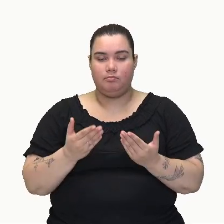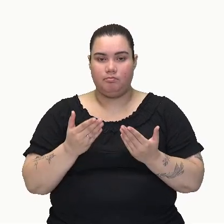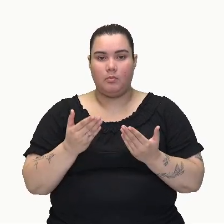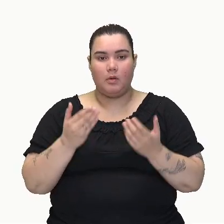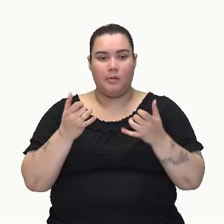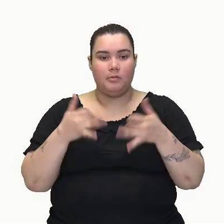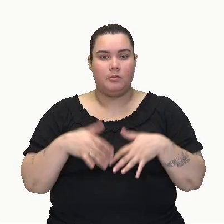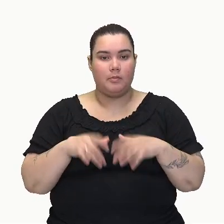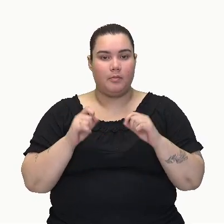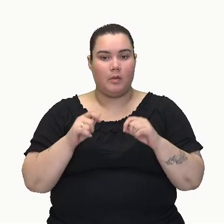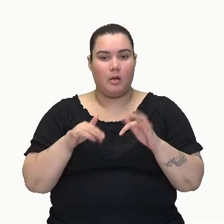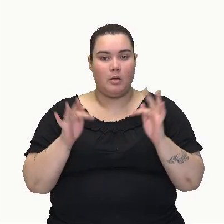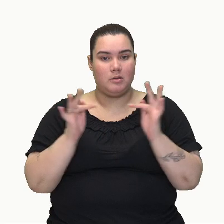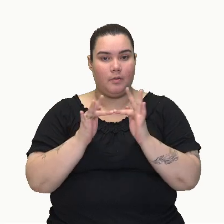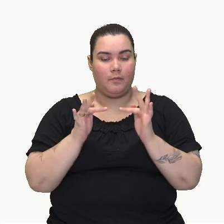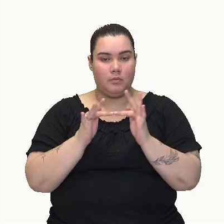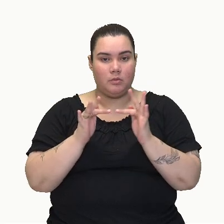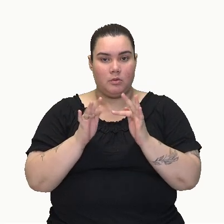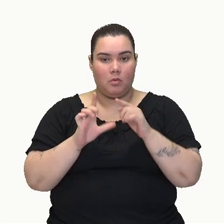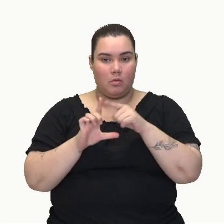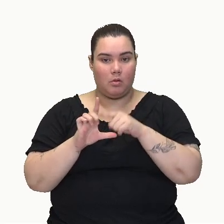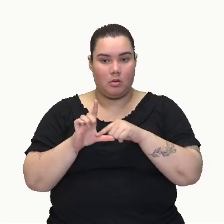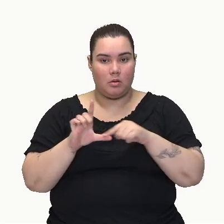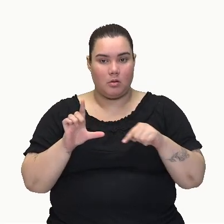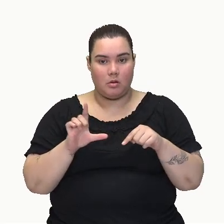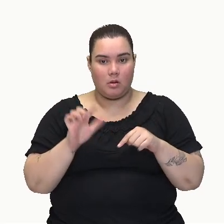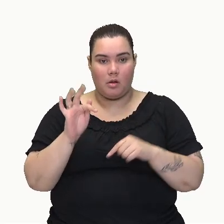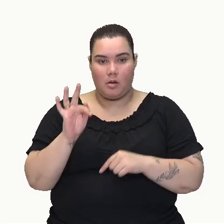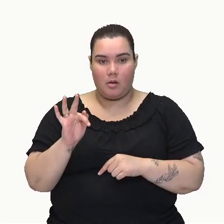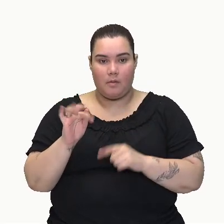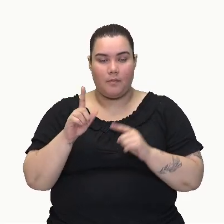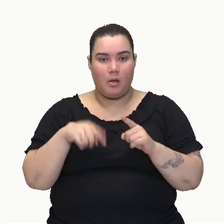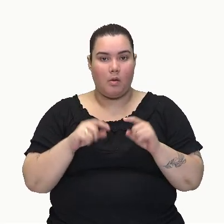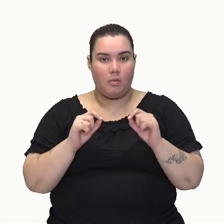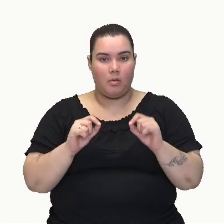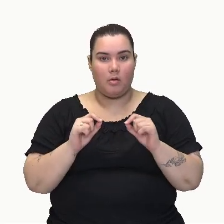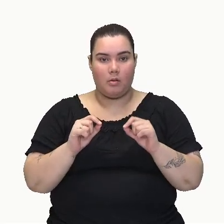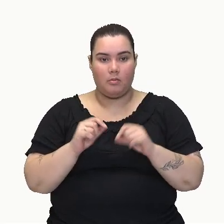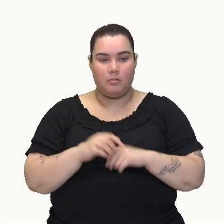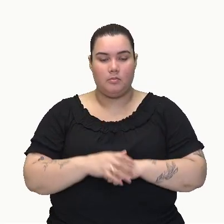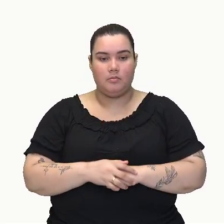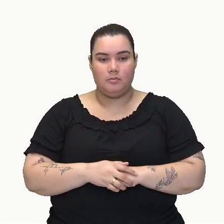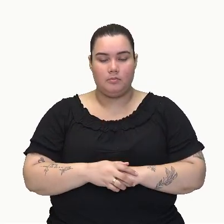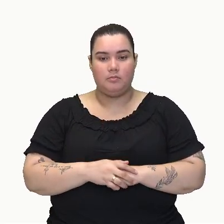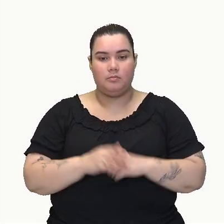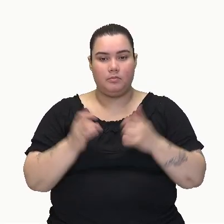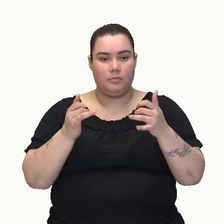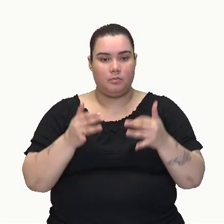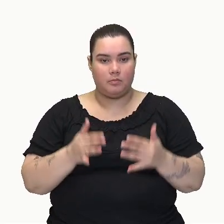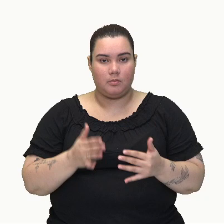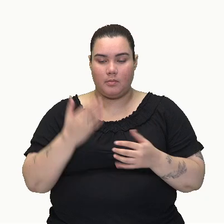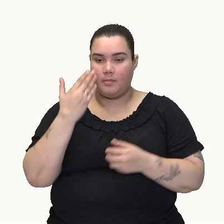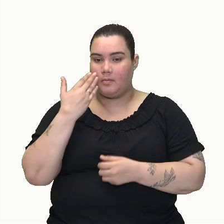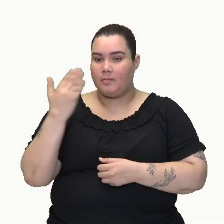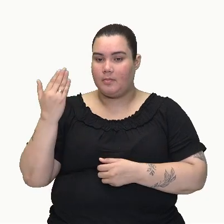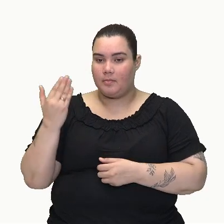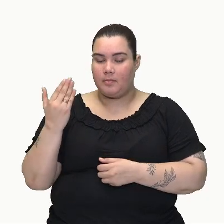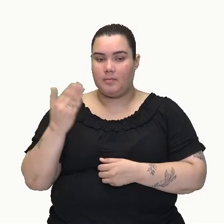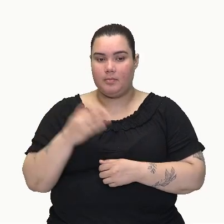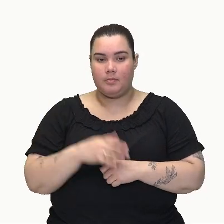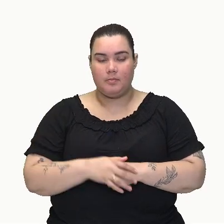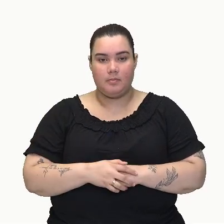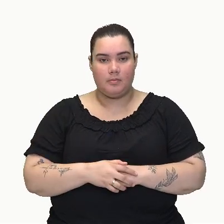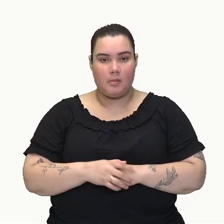palavras, a função quadrática f é definida por. Então, aqui está a sua definição